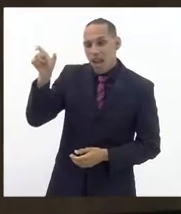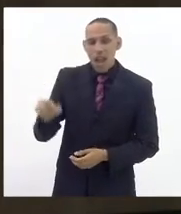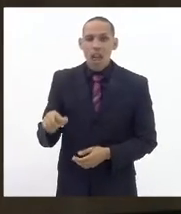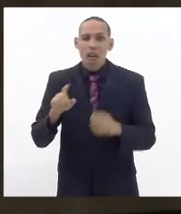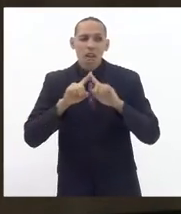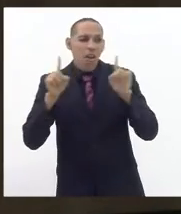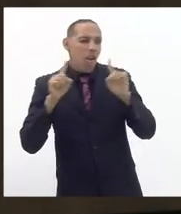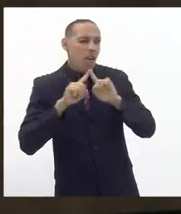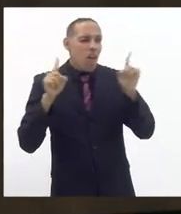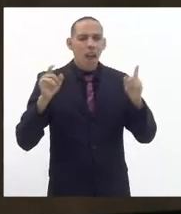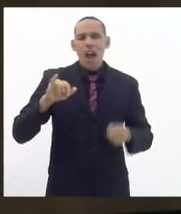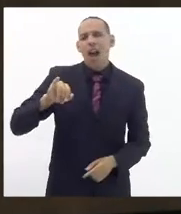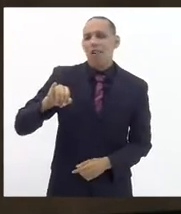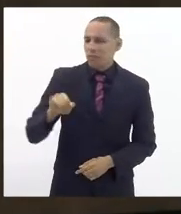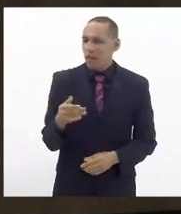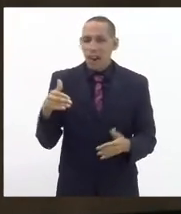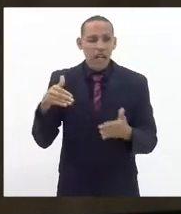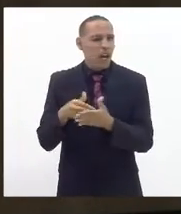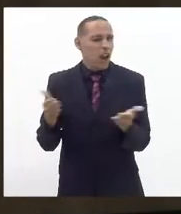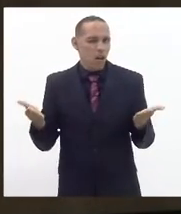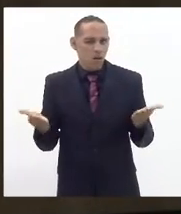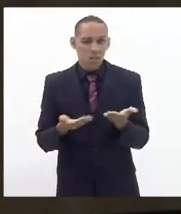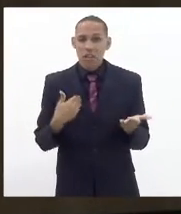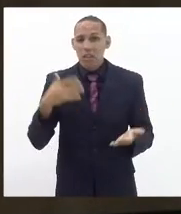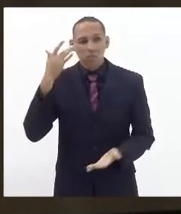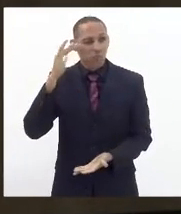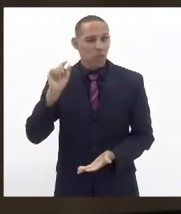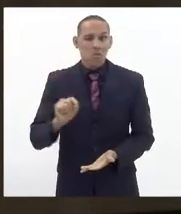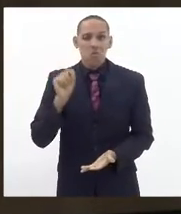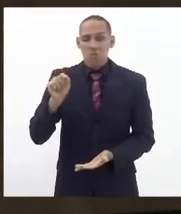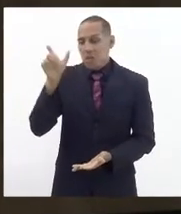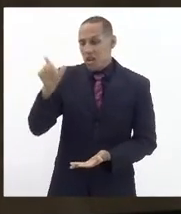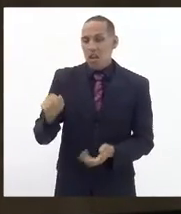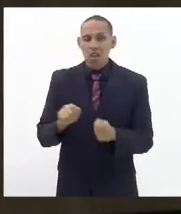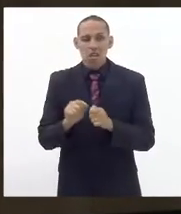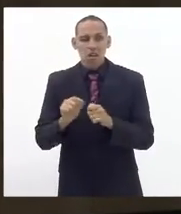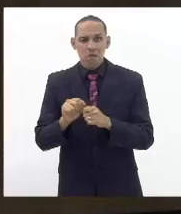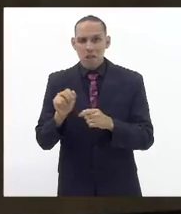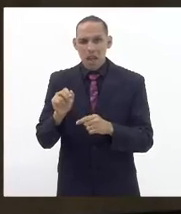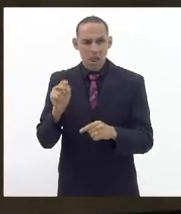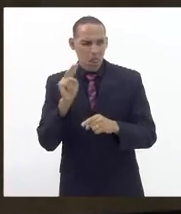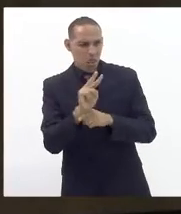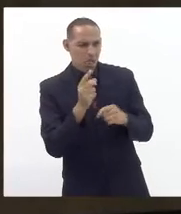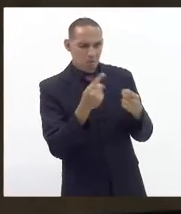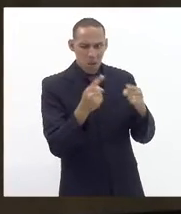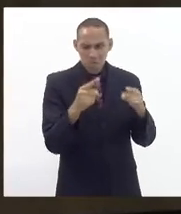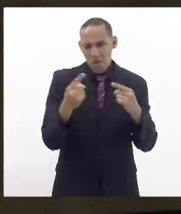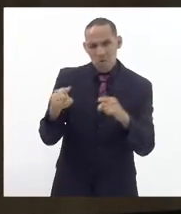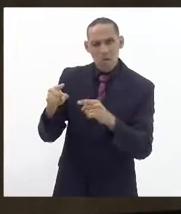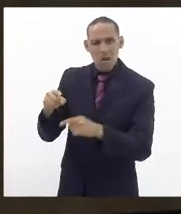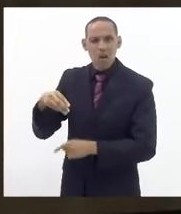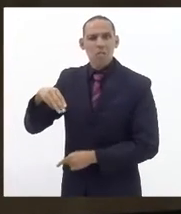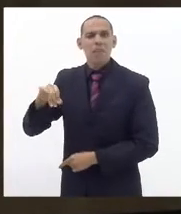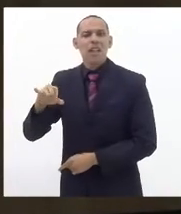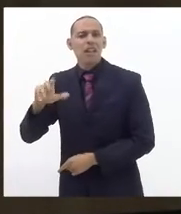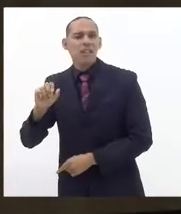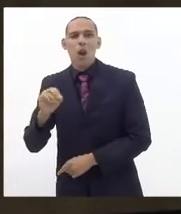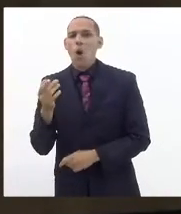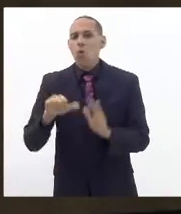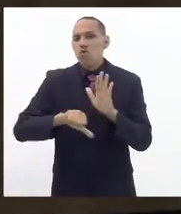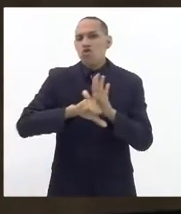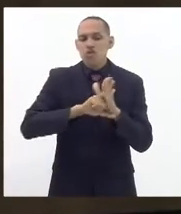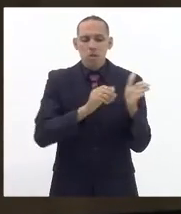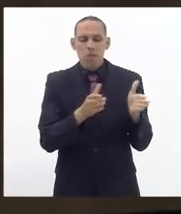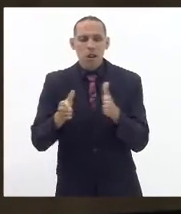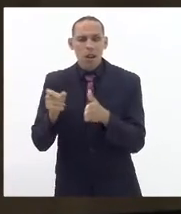fica surfando nessa onda até hoje. Eu não sei o que efetivamente ele fez para combater milícia, para combater crime organizado, porque o que eu vejo é